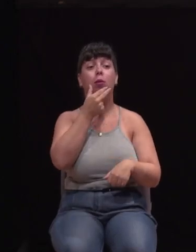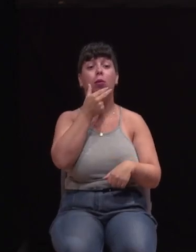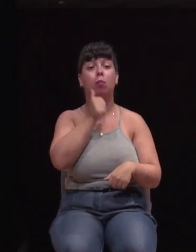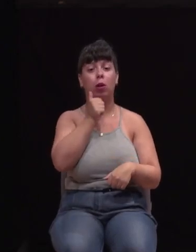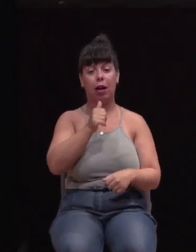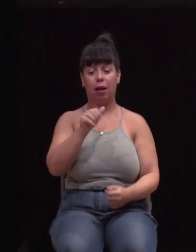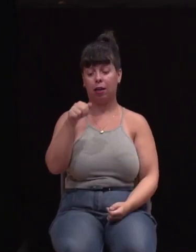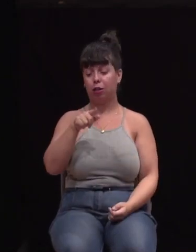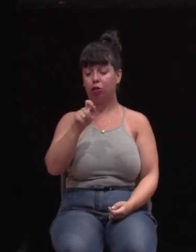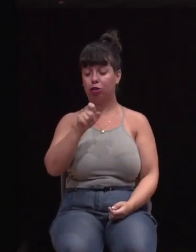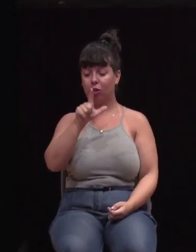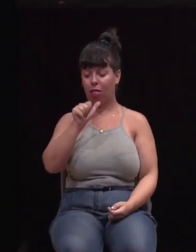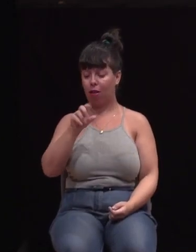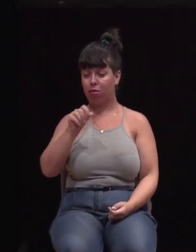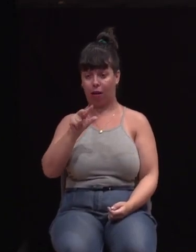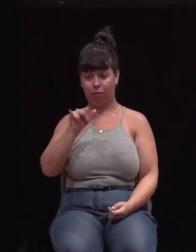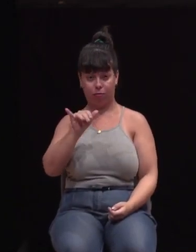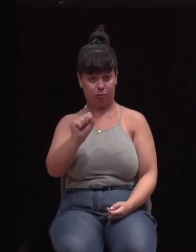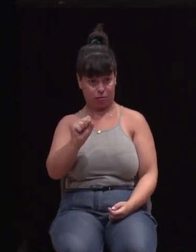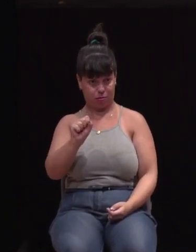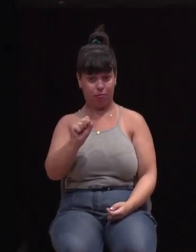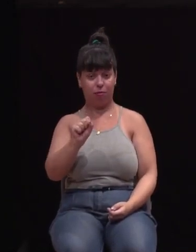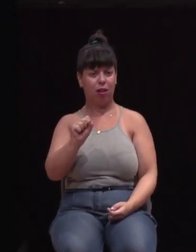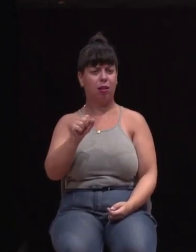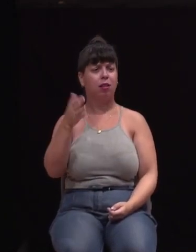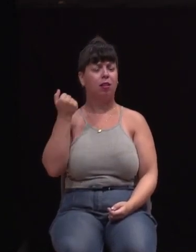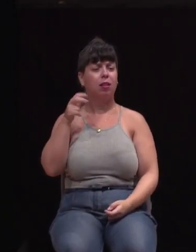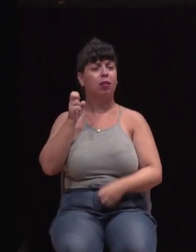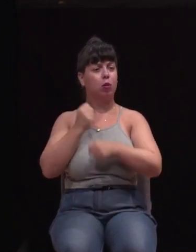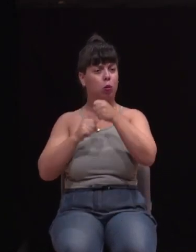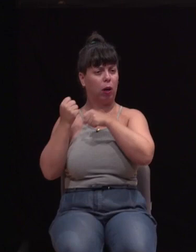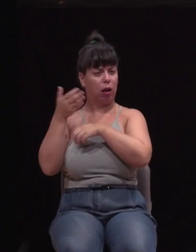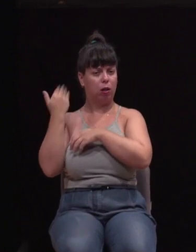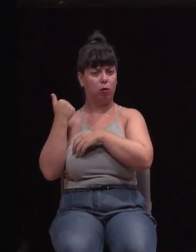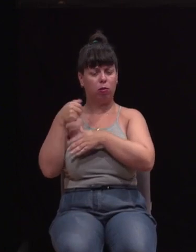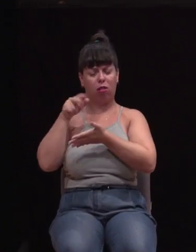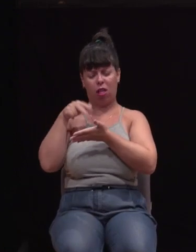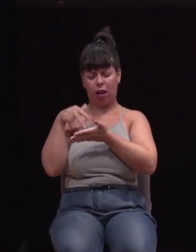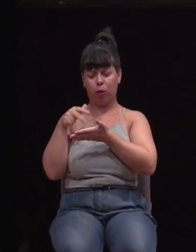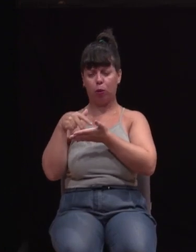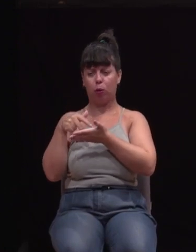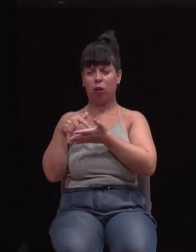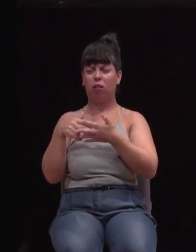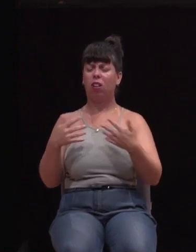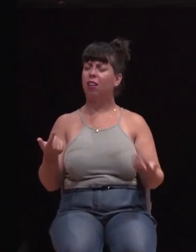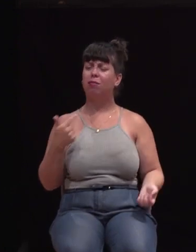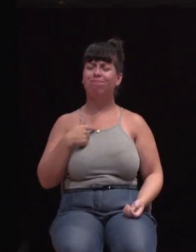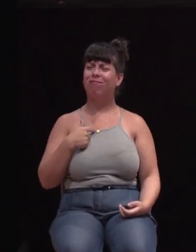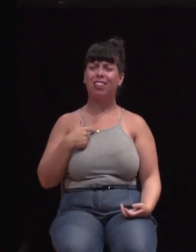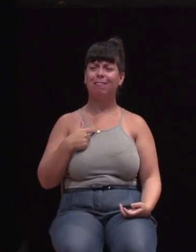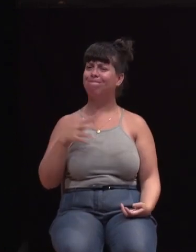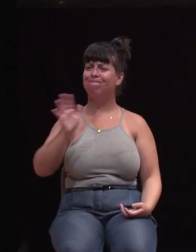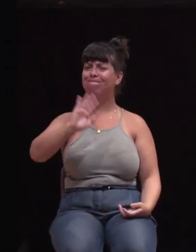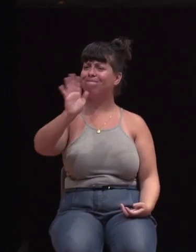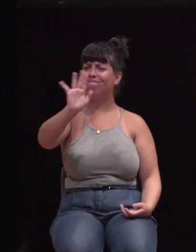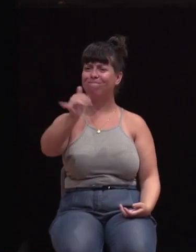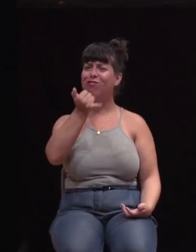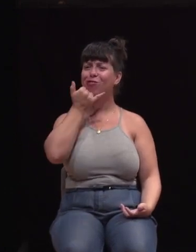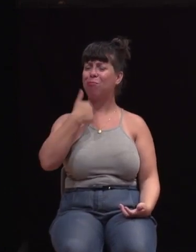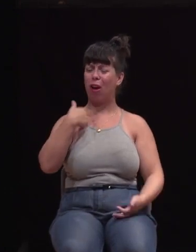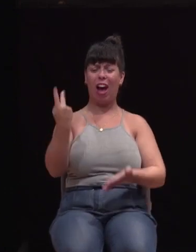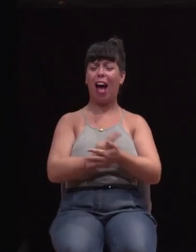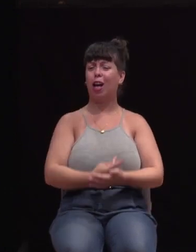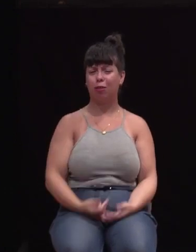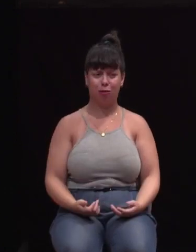Num determinado momento, nesses 5 anos, inclusive lendo a Davis, né, eu falei assim, porra, mas eu estou fazendo errado. Ao invés